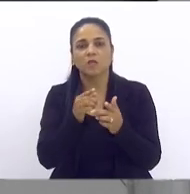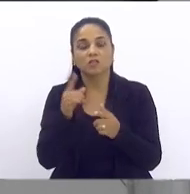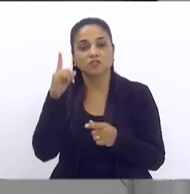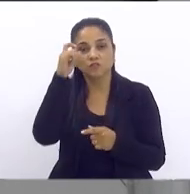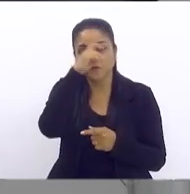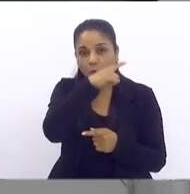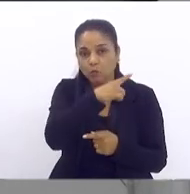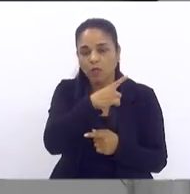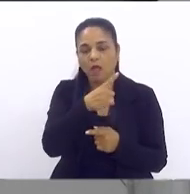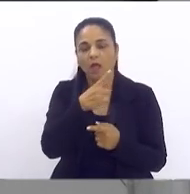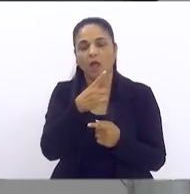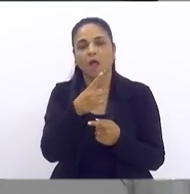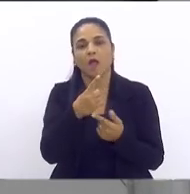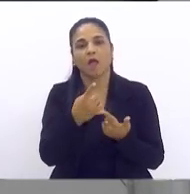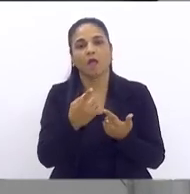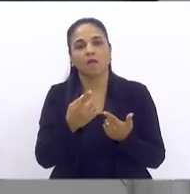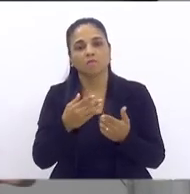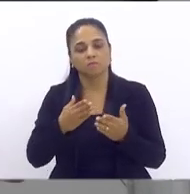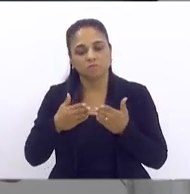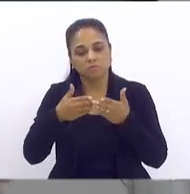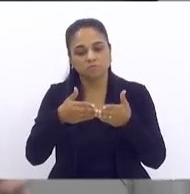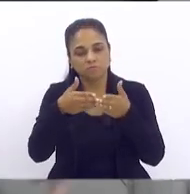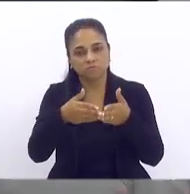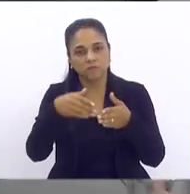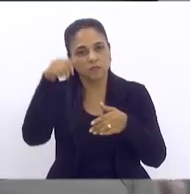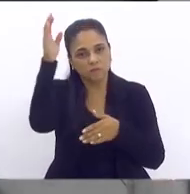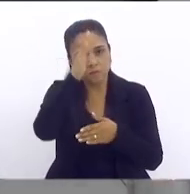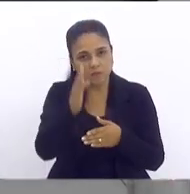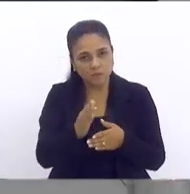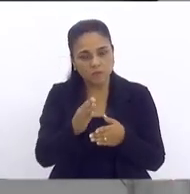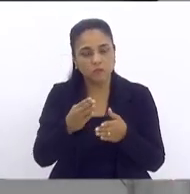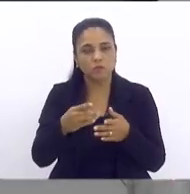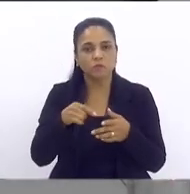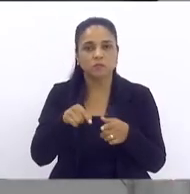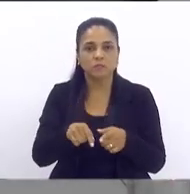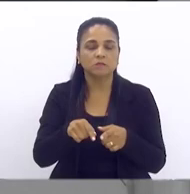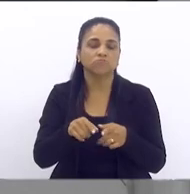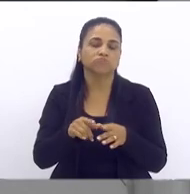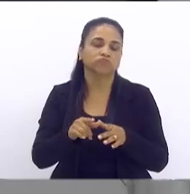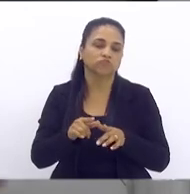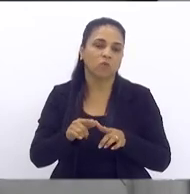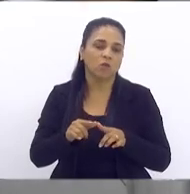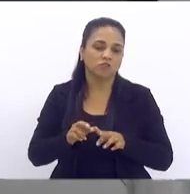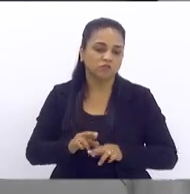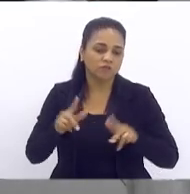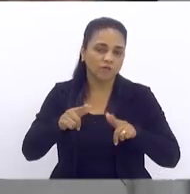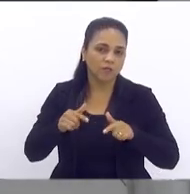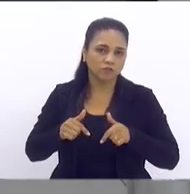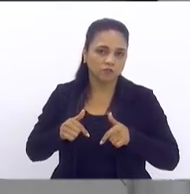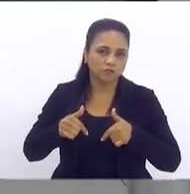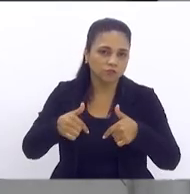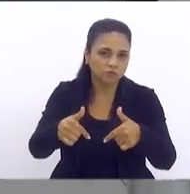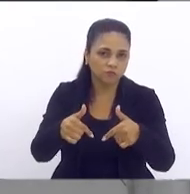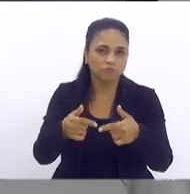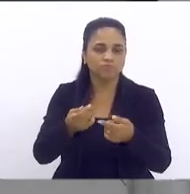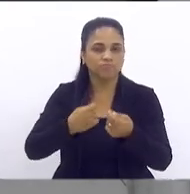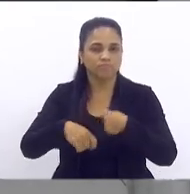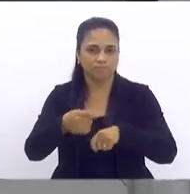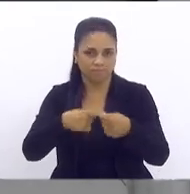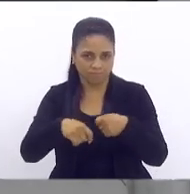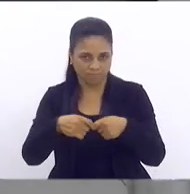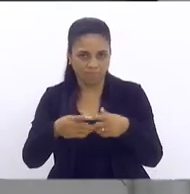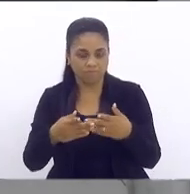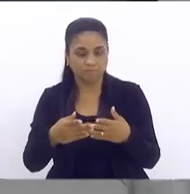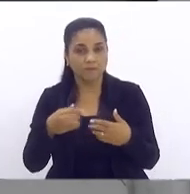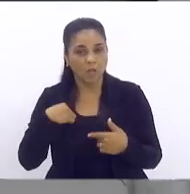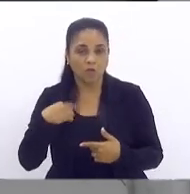a entrada dessas embarcações aqui que não sejam para uma finalidade comercial efetiva. E aí a gente vai no que a deputada Lucinha fala.